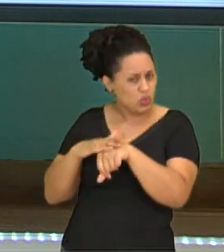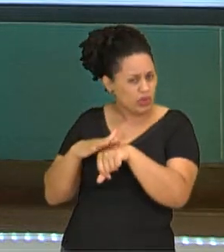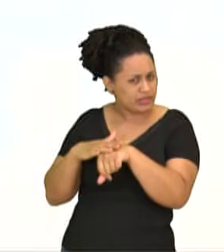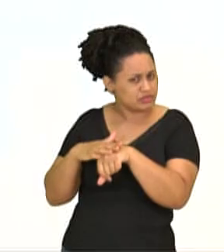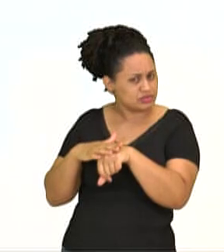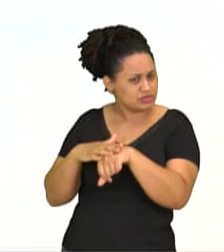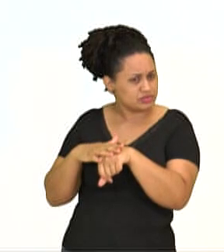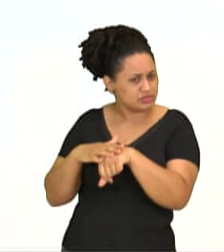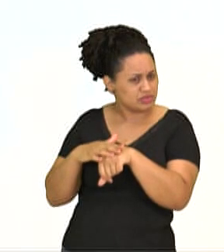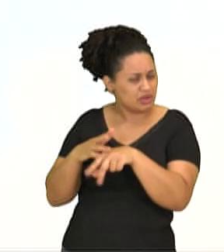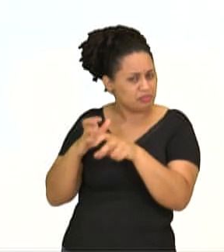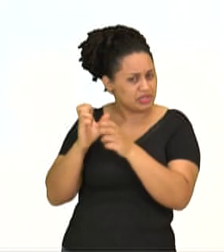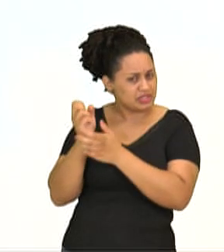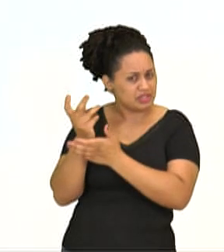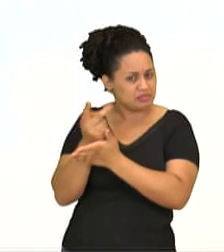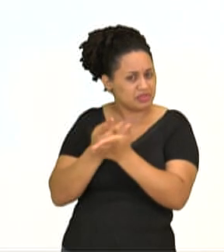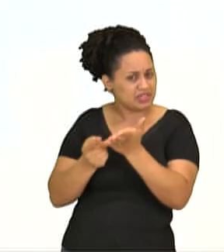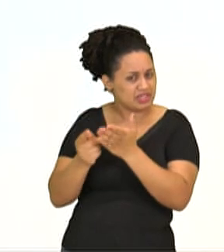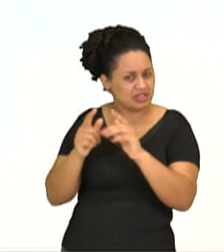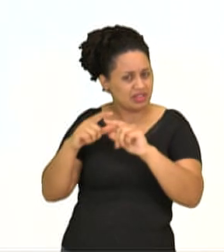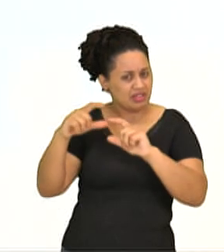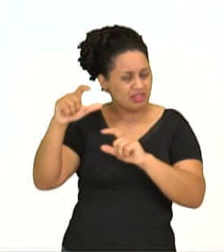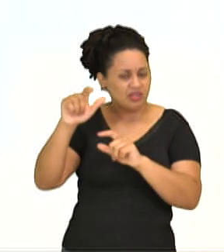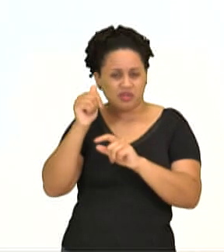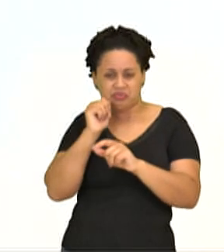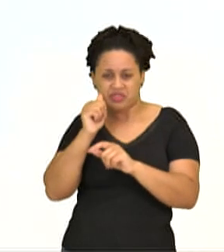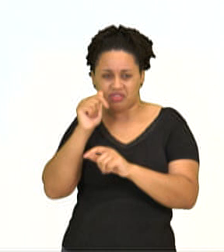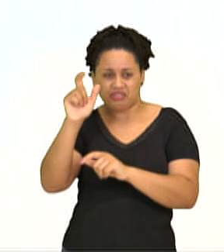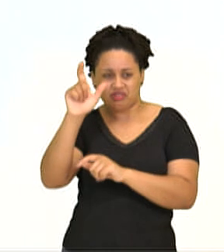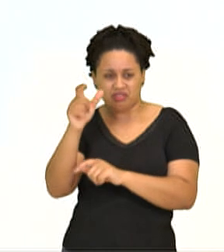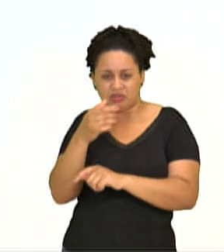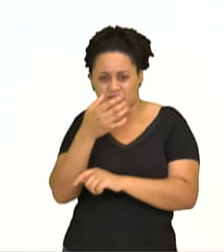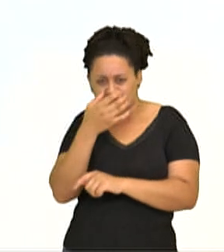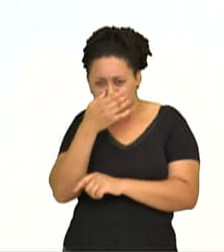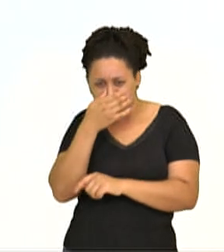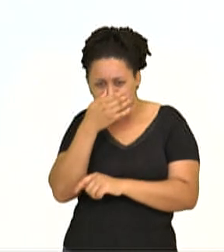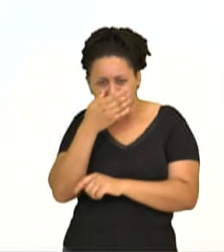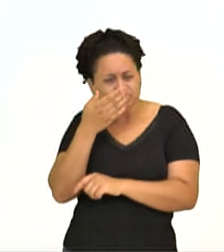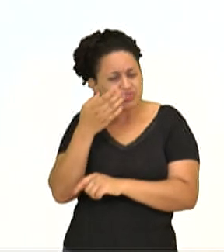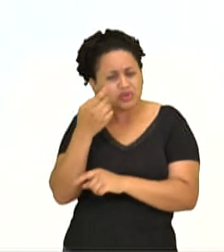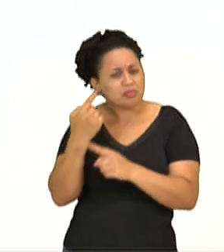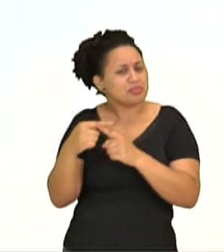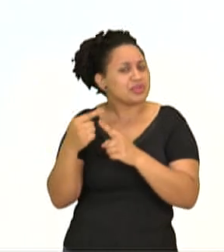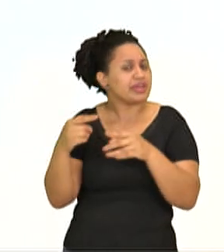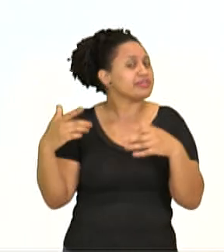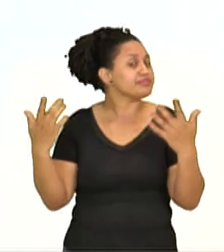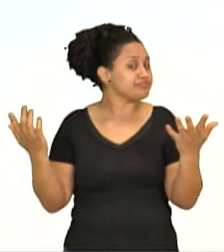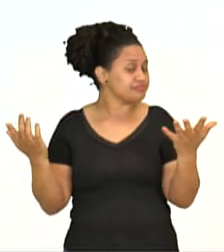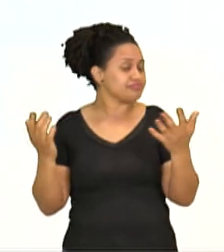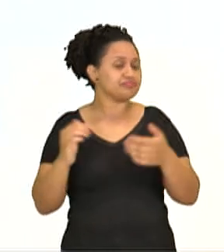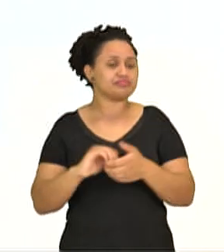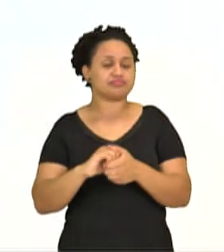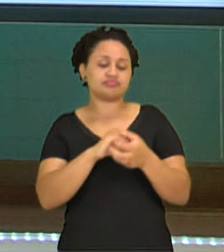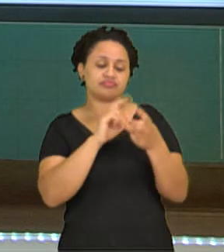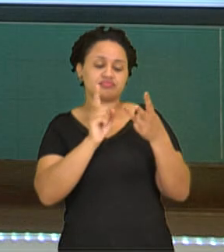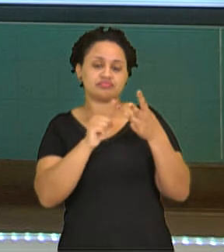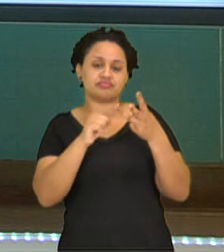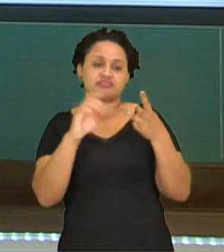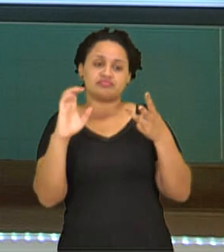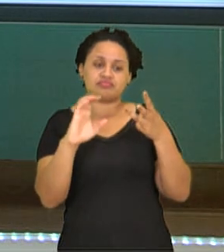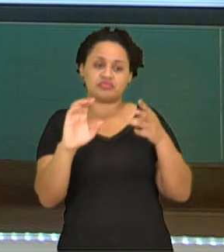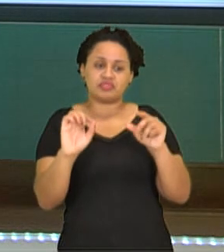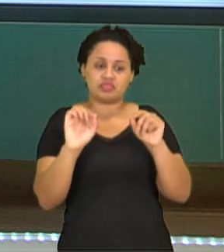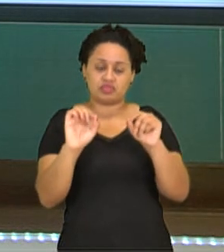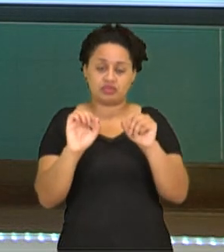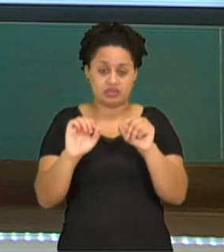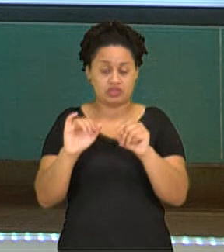doente? Olha lá o desenhinho, olha, ela está com um paninho ali no rosto. O que será que está acontecendo? Letra C.